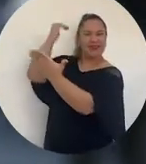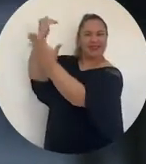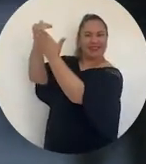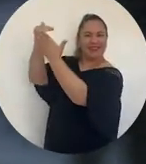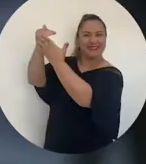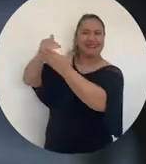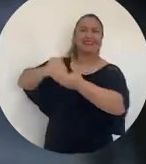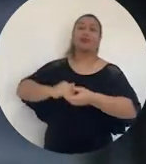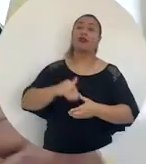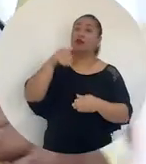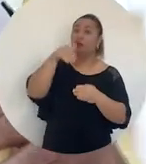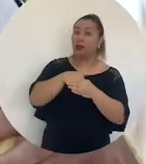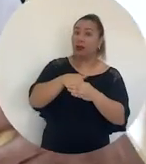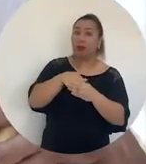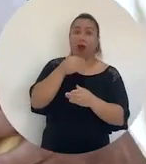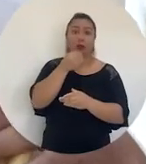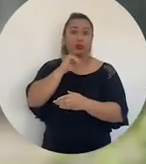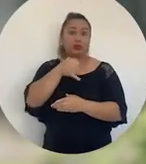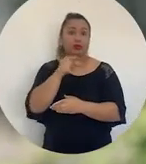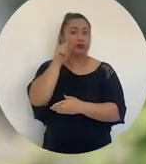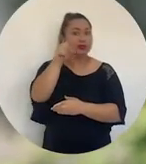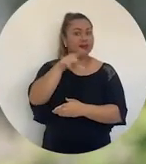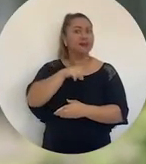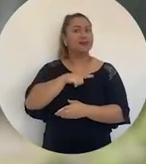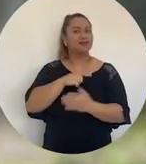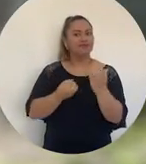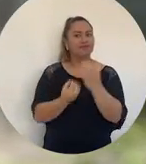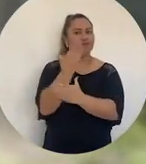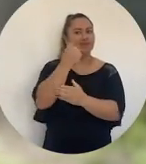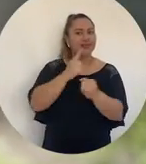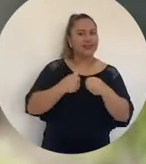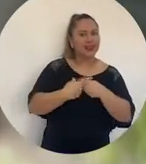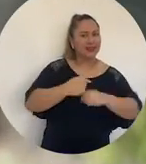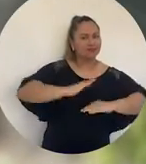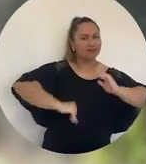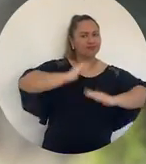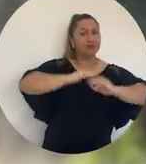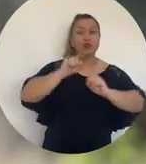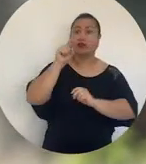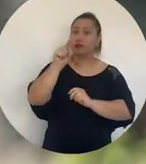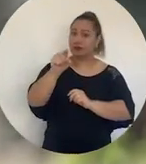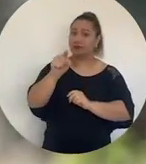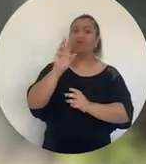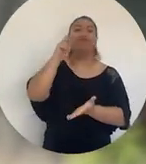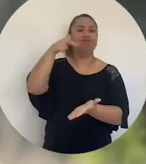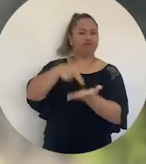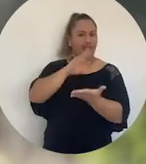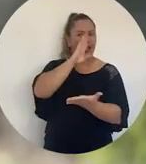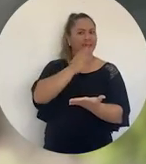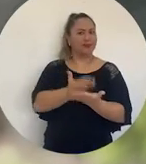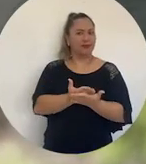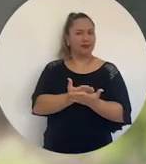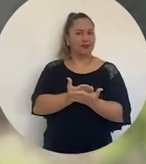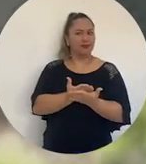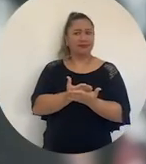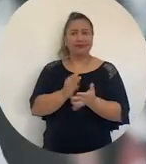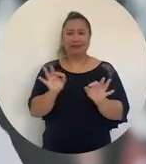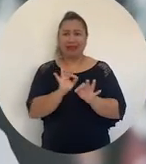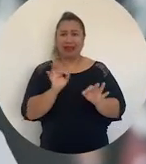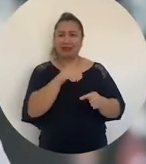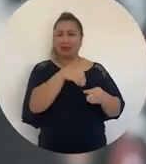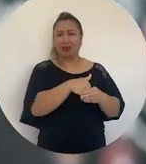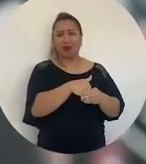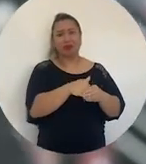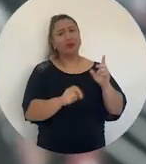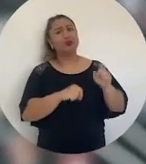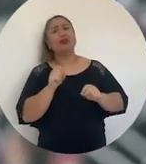por uma Caxias pra frente! Votar é a oportunidade que você tem de criar uma cidade na qual você realmente acredita.